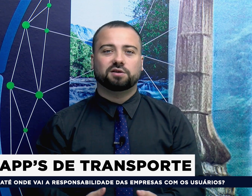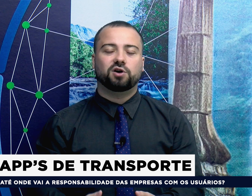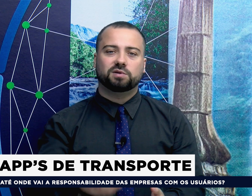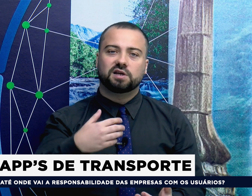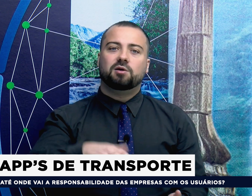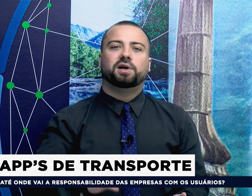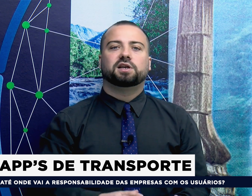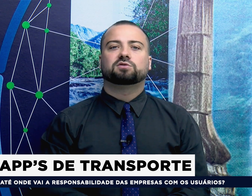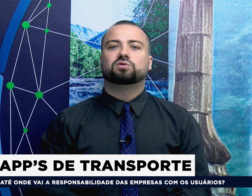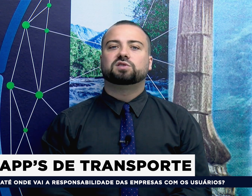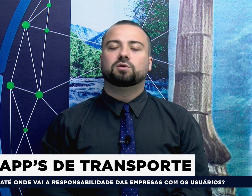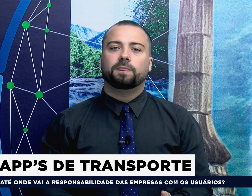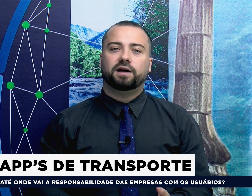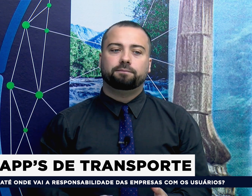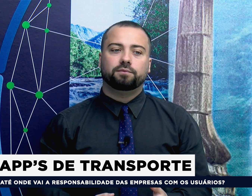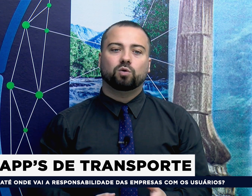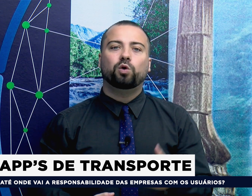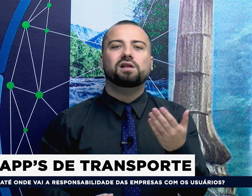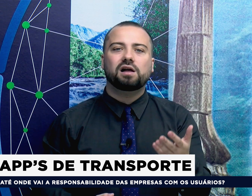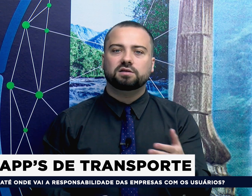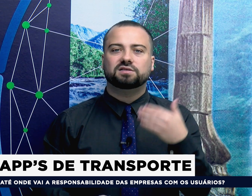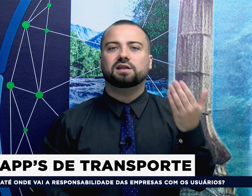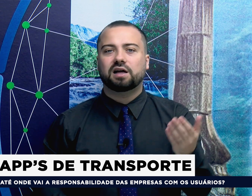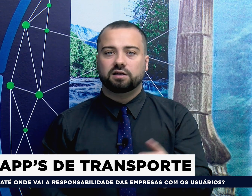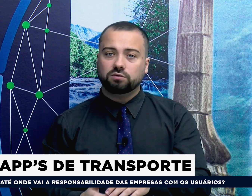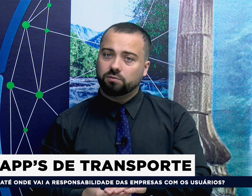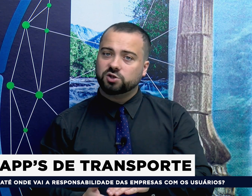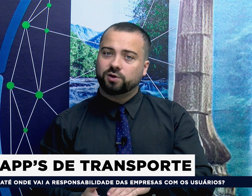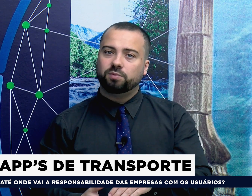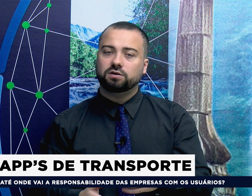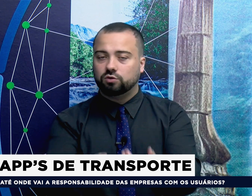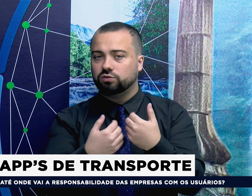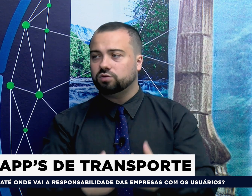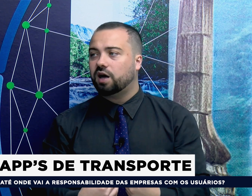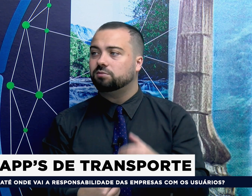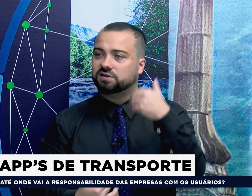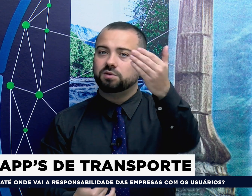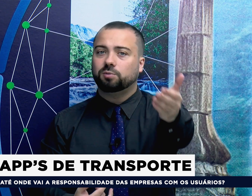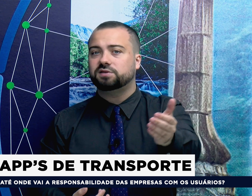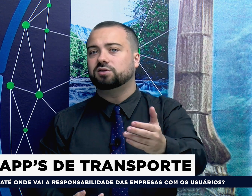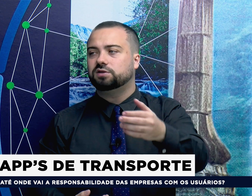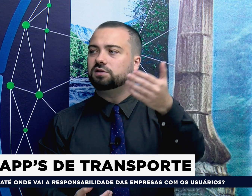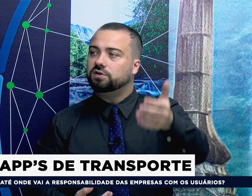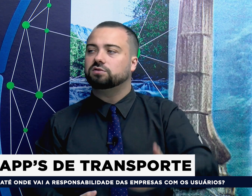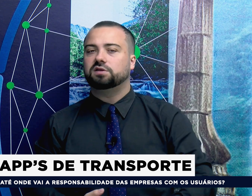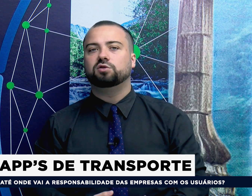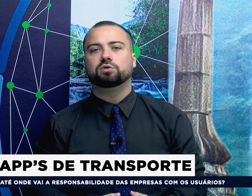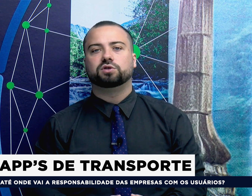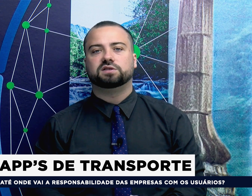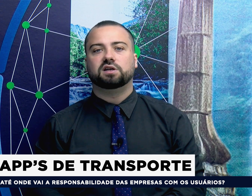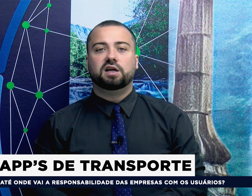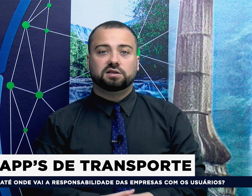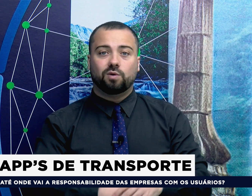dessas plataformas para que elas consigam cuidar e zelar, não somente pelo bem do usuário, mas também do prestador de serviço, que seria